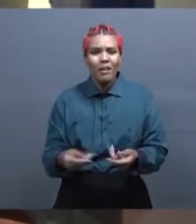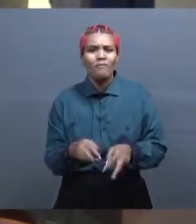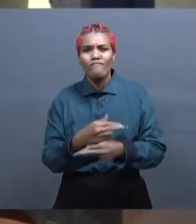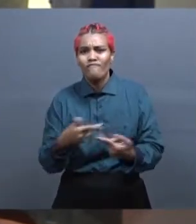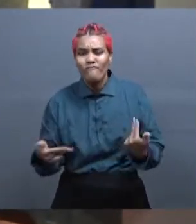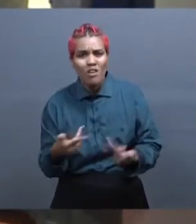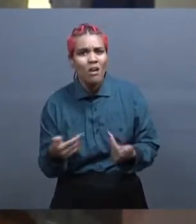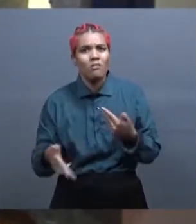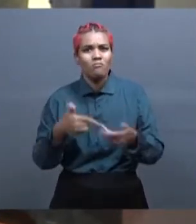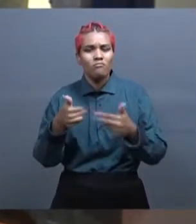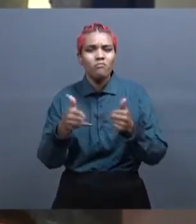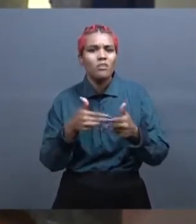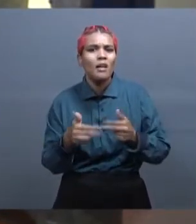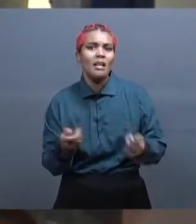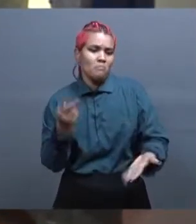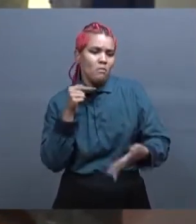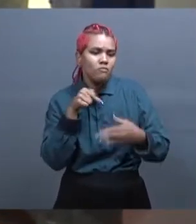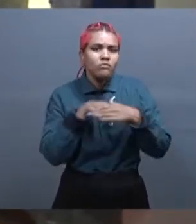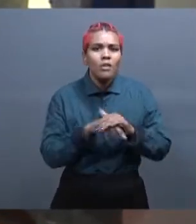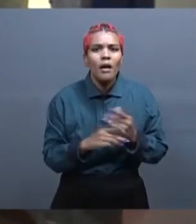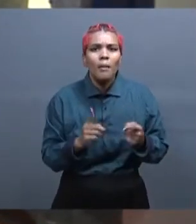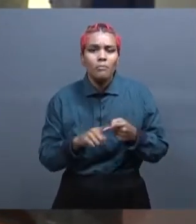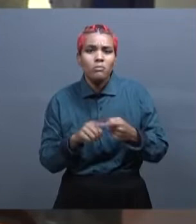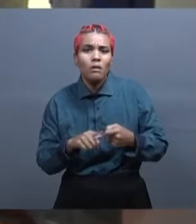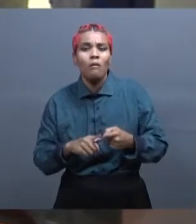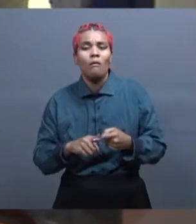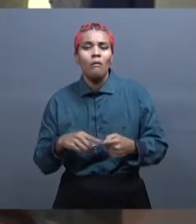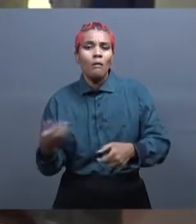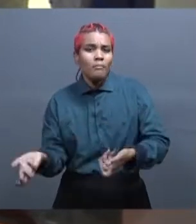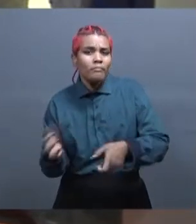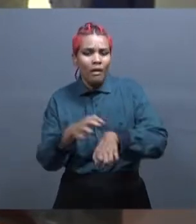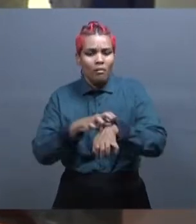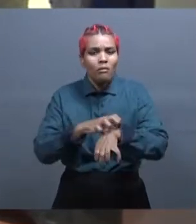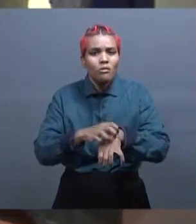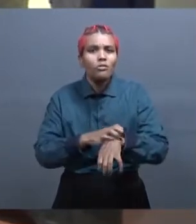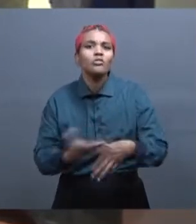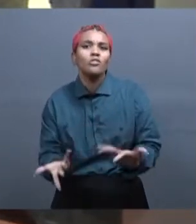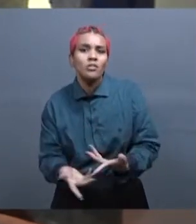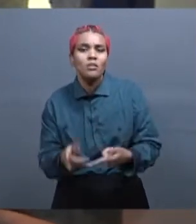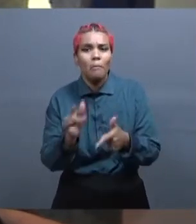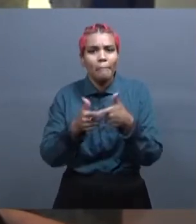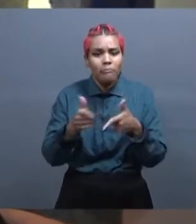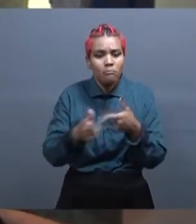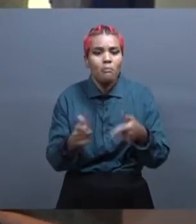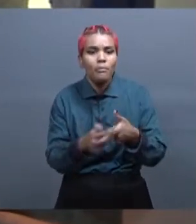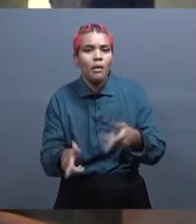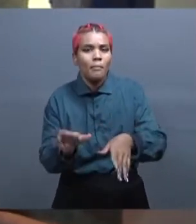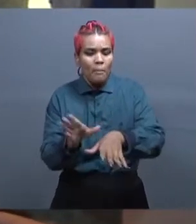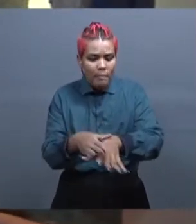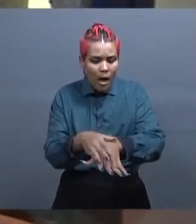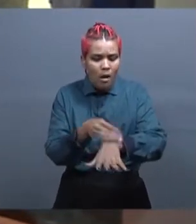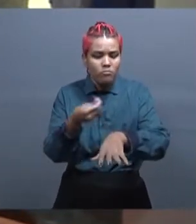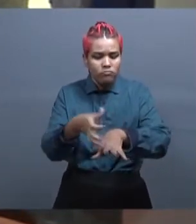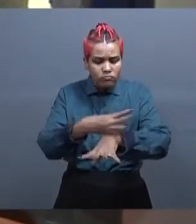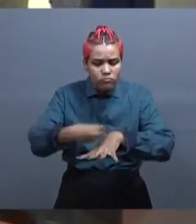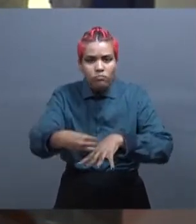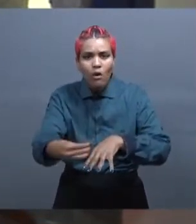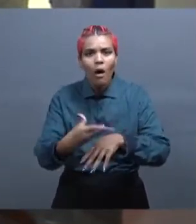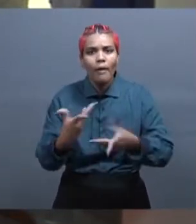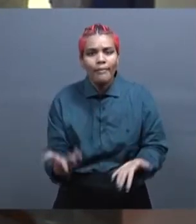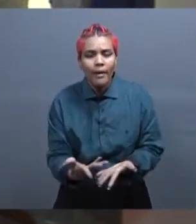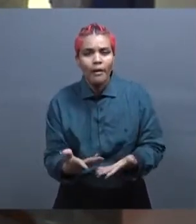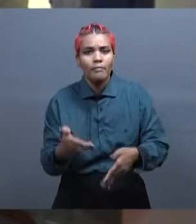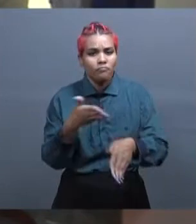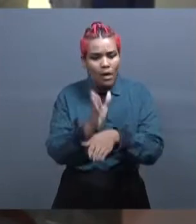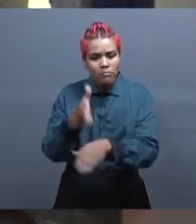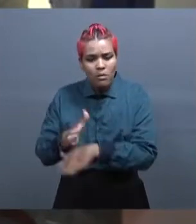tem alergia níquel consegue ter um pique senti nenhum problema de cicatrização é o acesso está chegando na